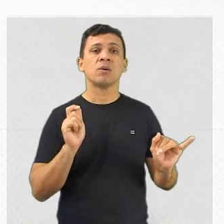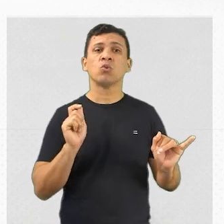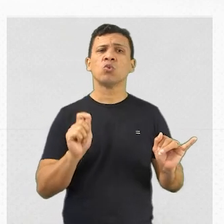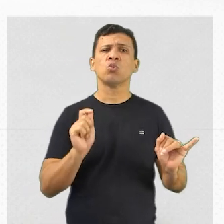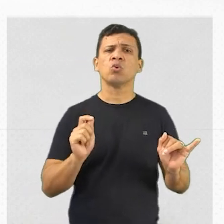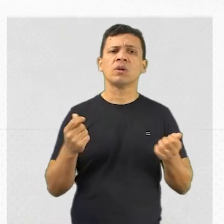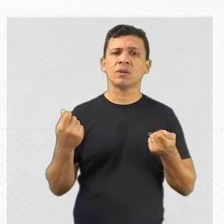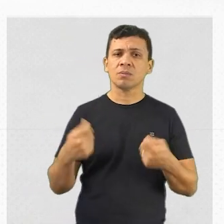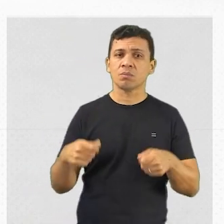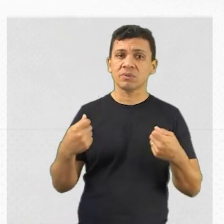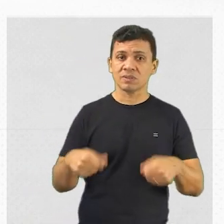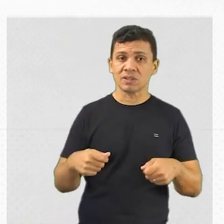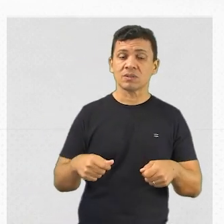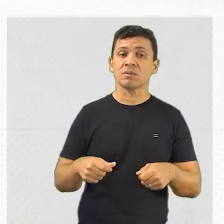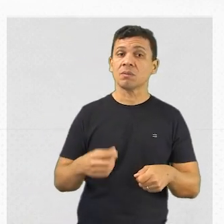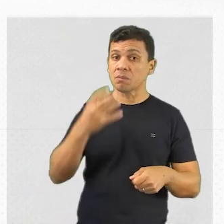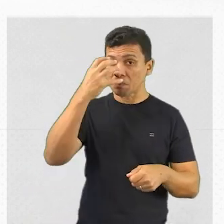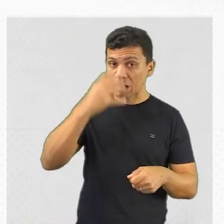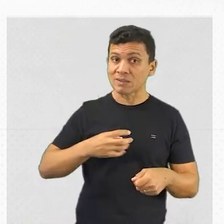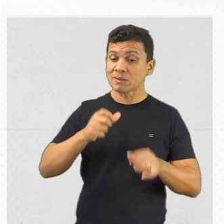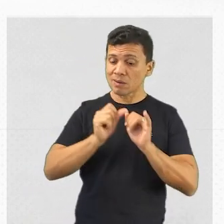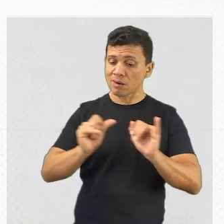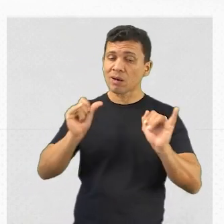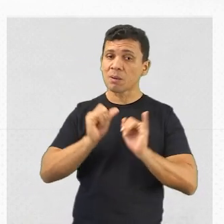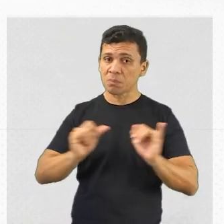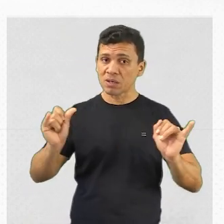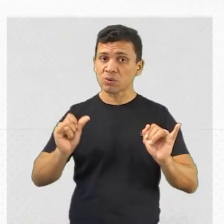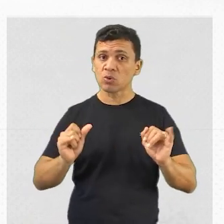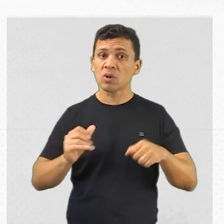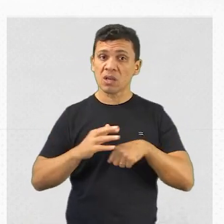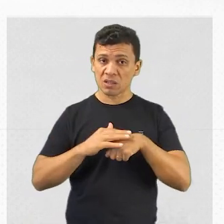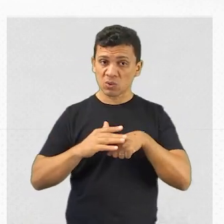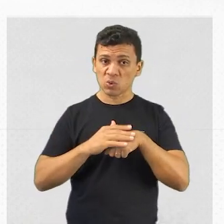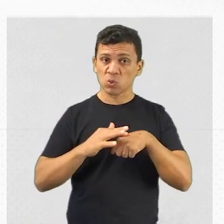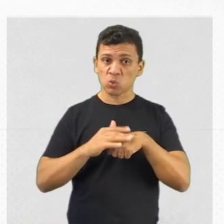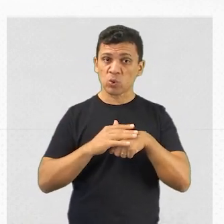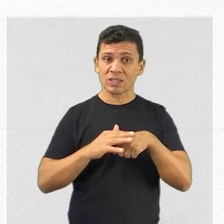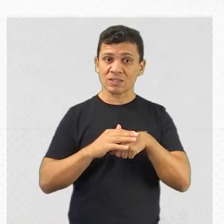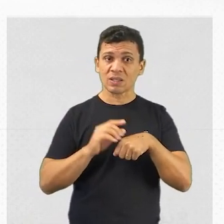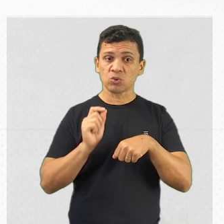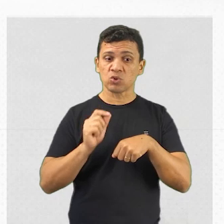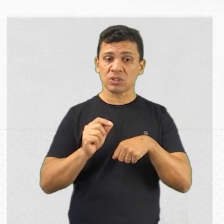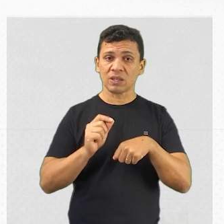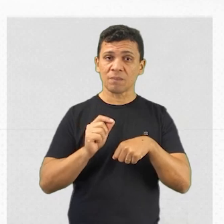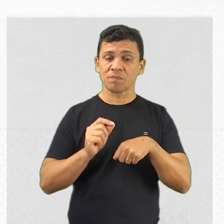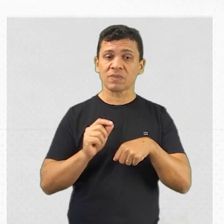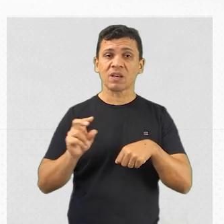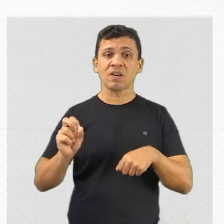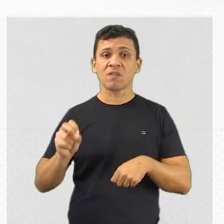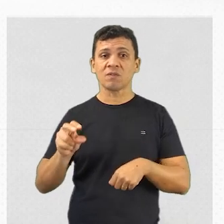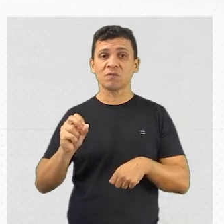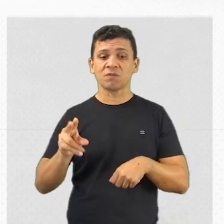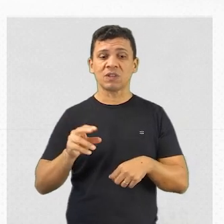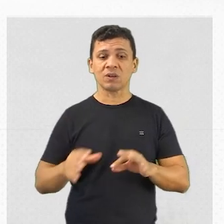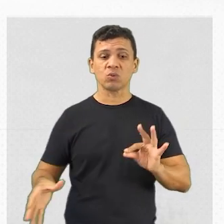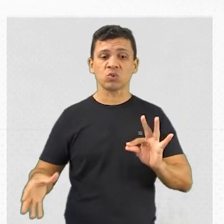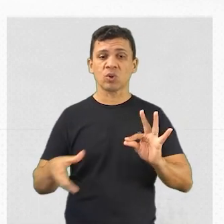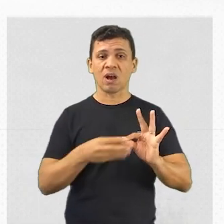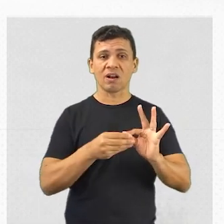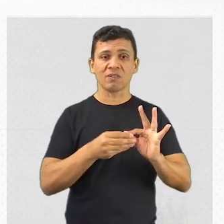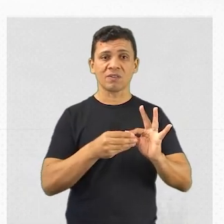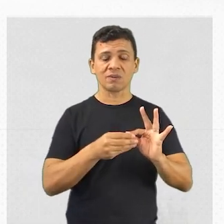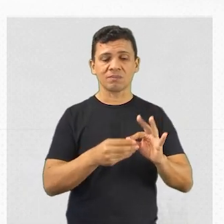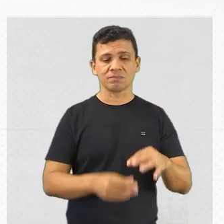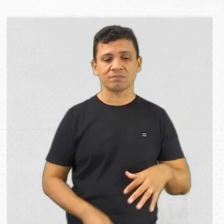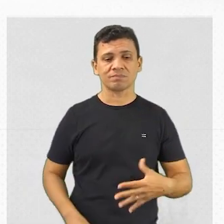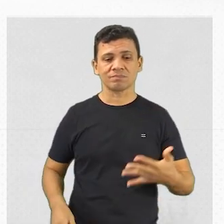né, levadas mais a sério com relação a essas doenças ali acometidas por causa do HIV. Além disso,